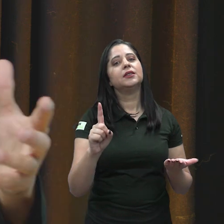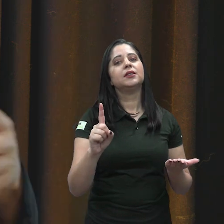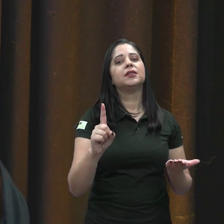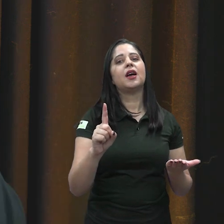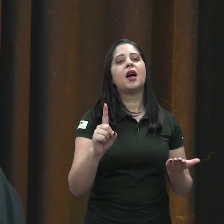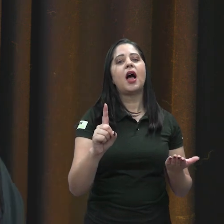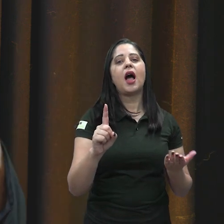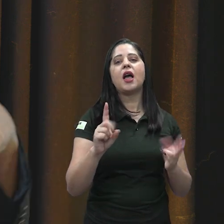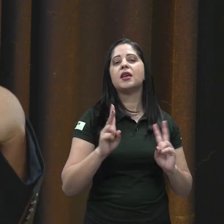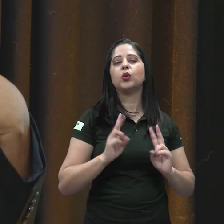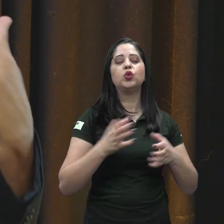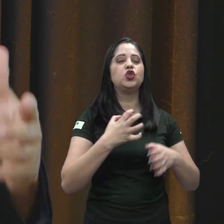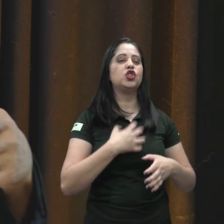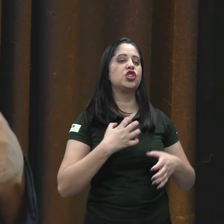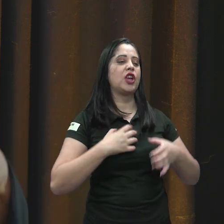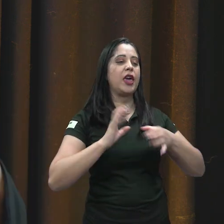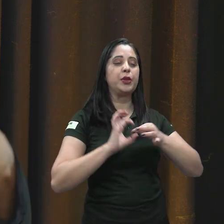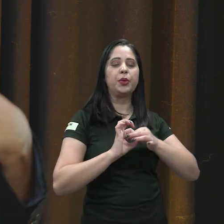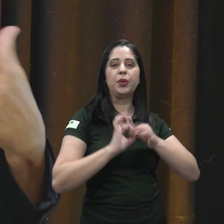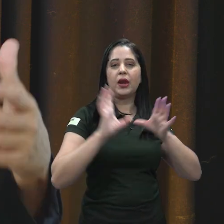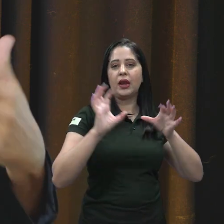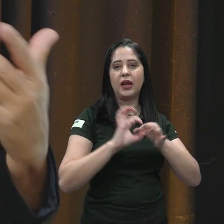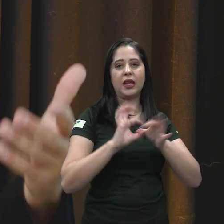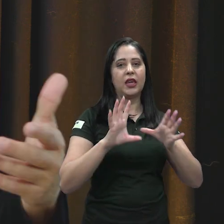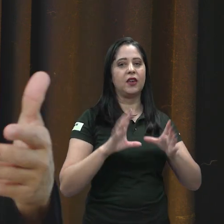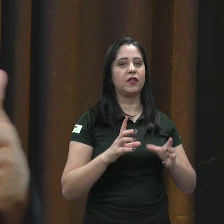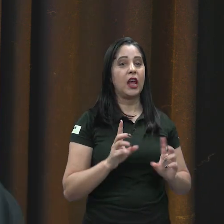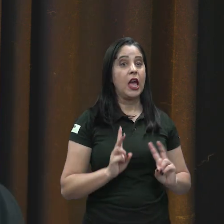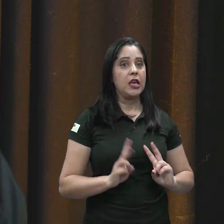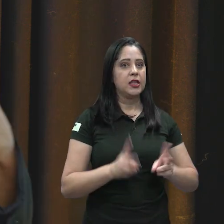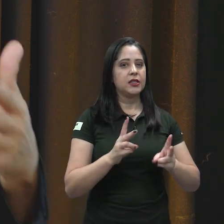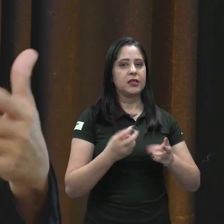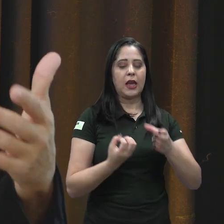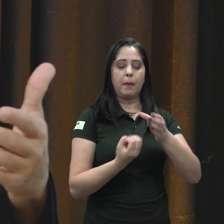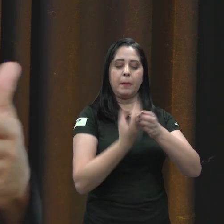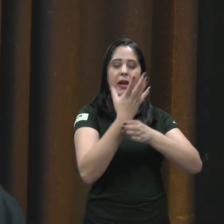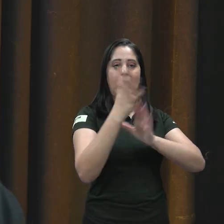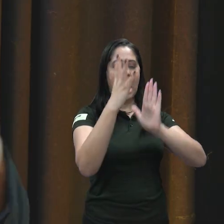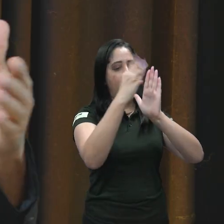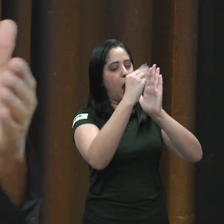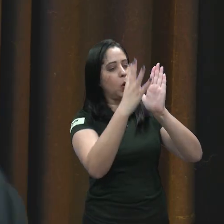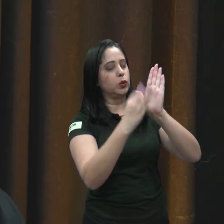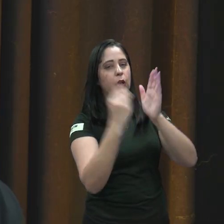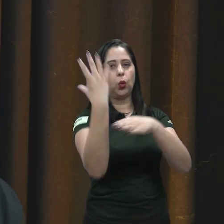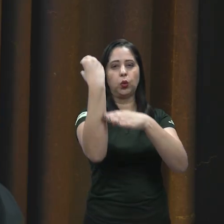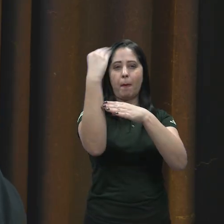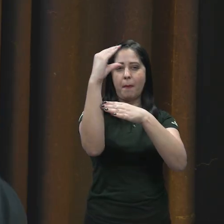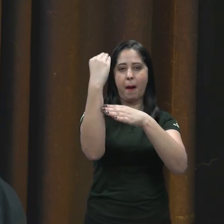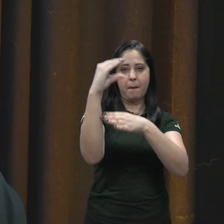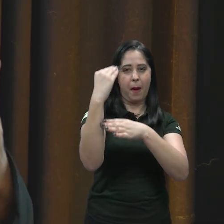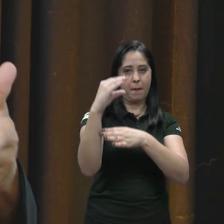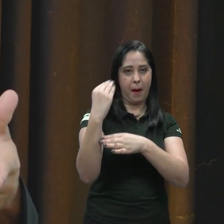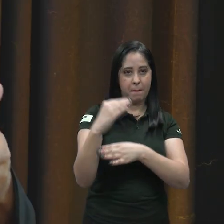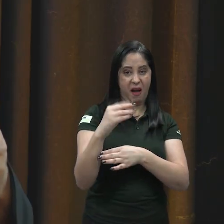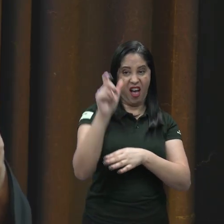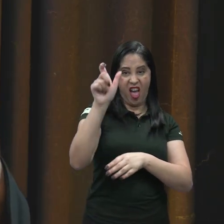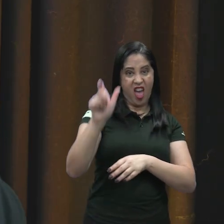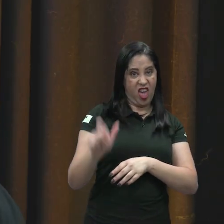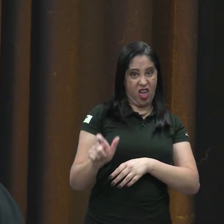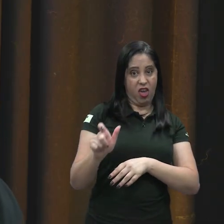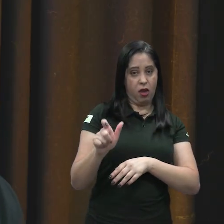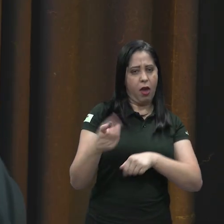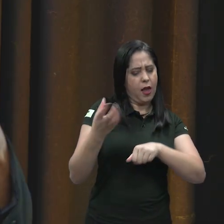desinibida, né? Que na verdade a criação, né? Quanto mais ele tiver ali naquela produção vamos falar assim, persistente,